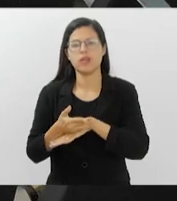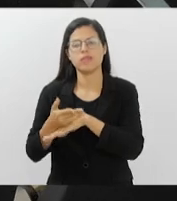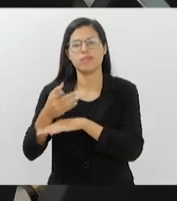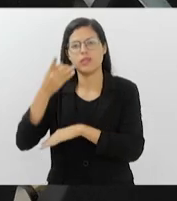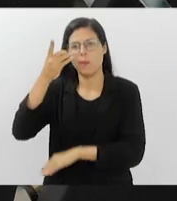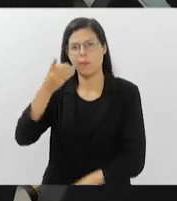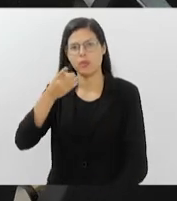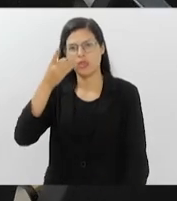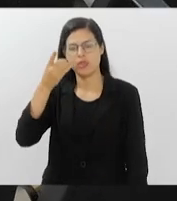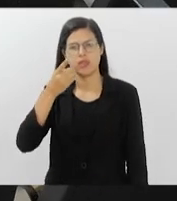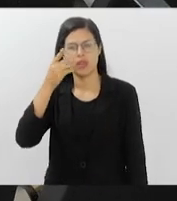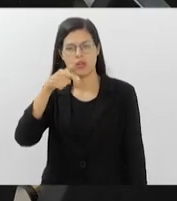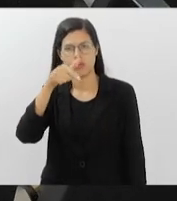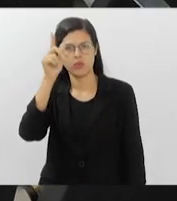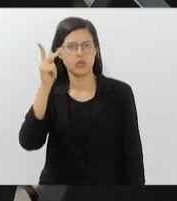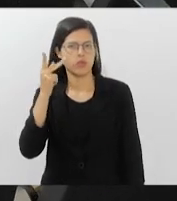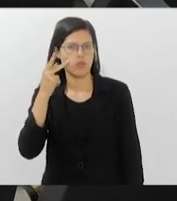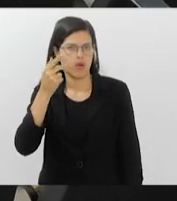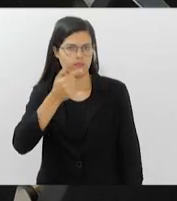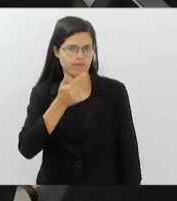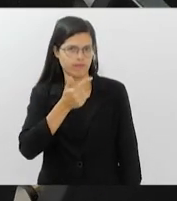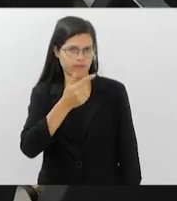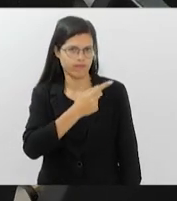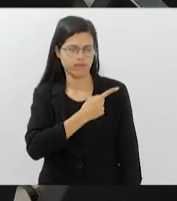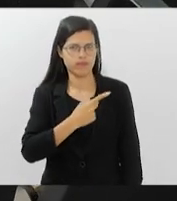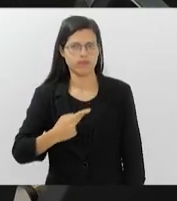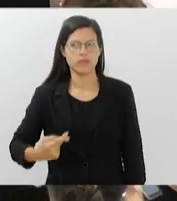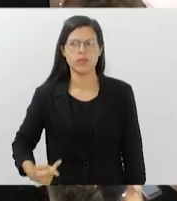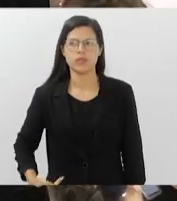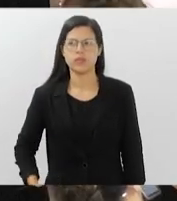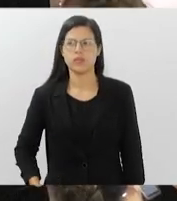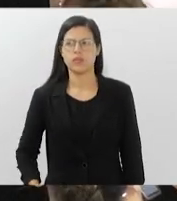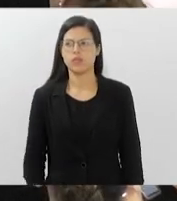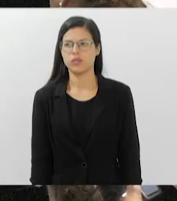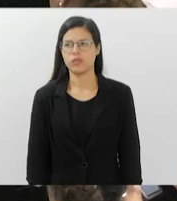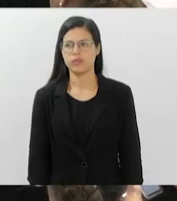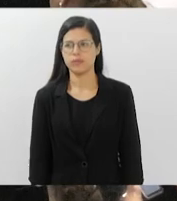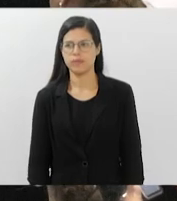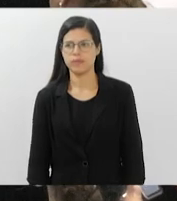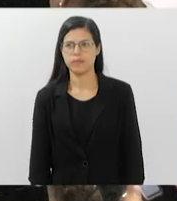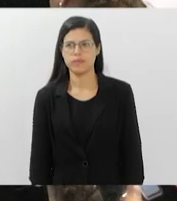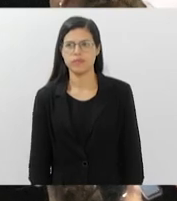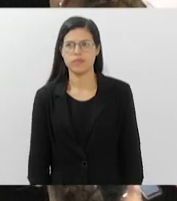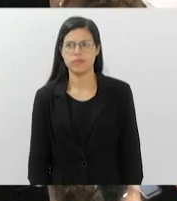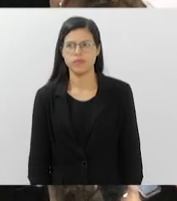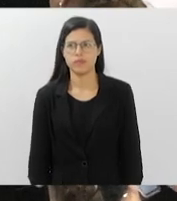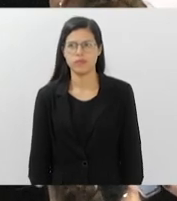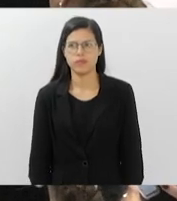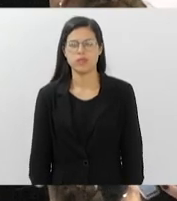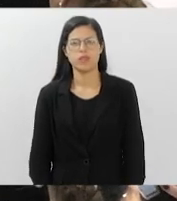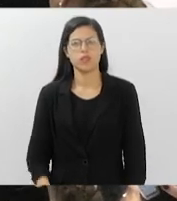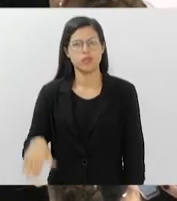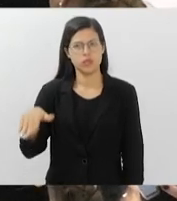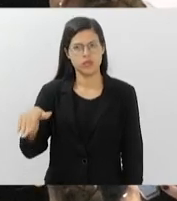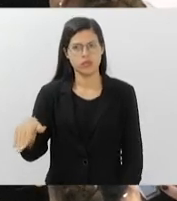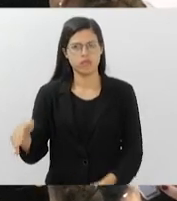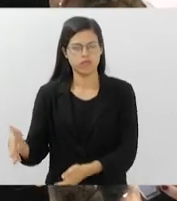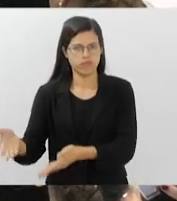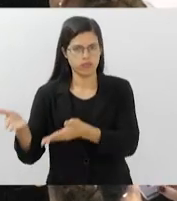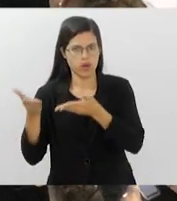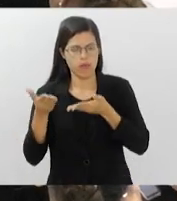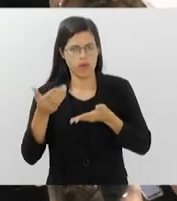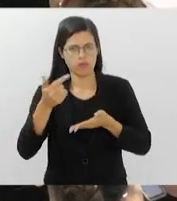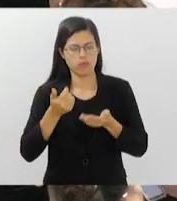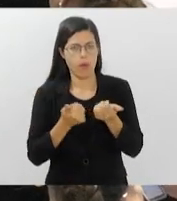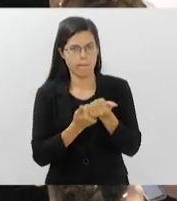Paulo o nosso vice-presidente e convocar aqui é o subsecretário de vigilância